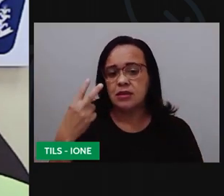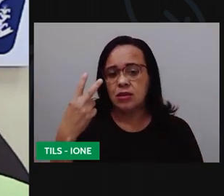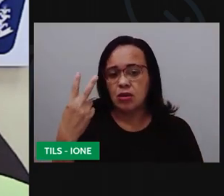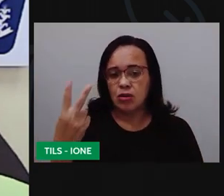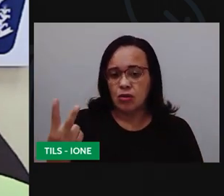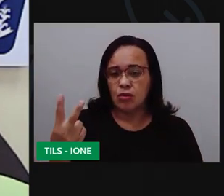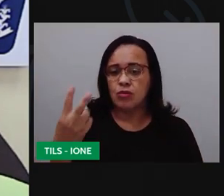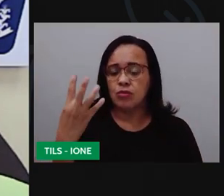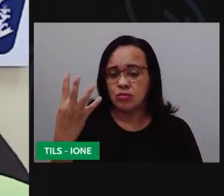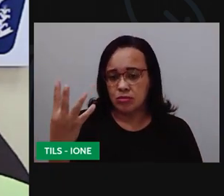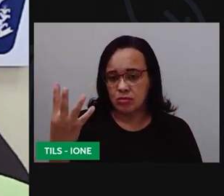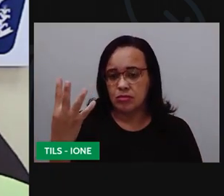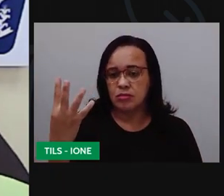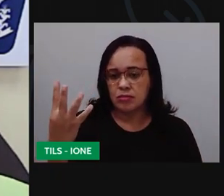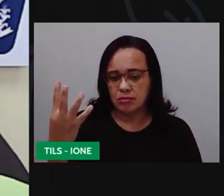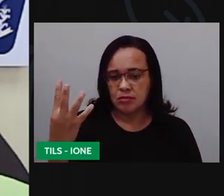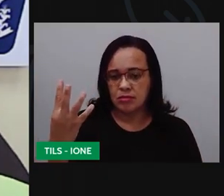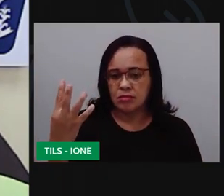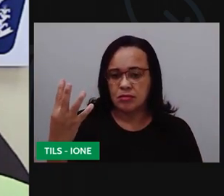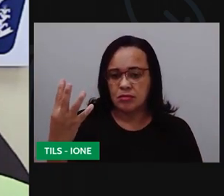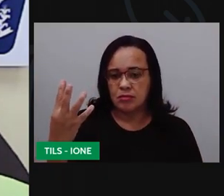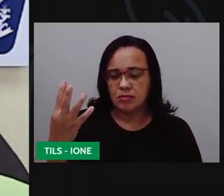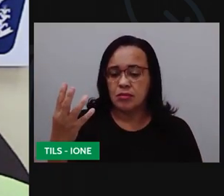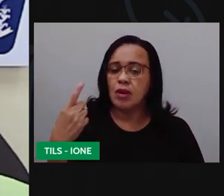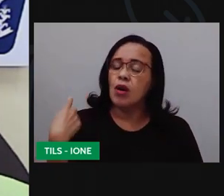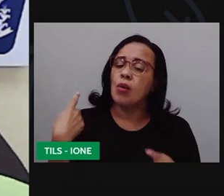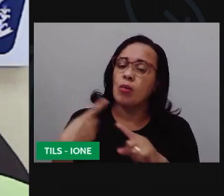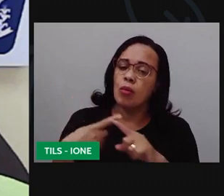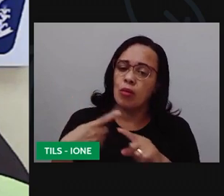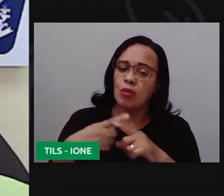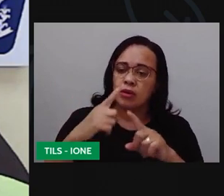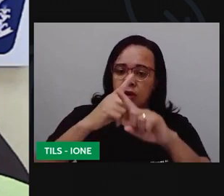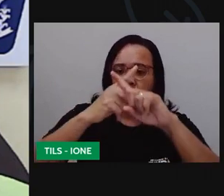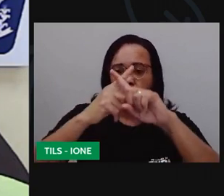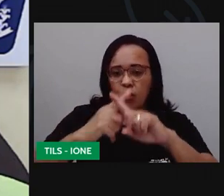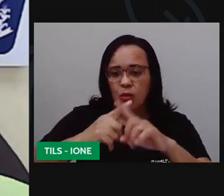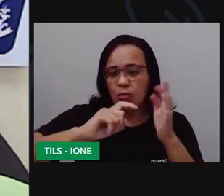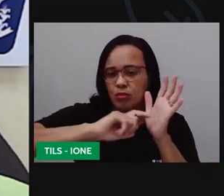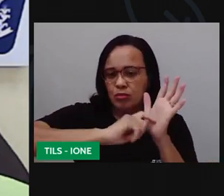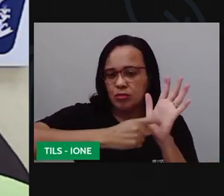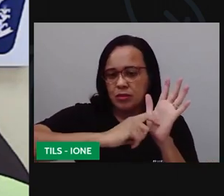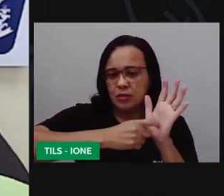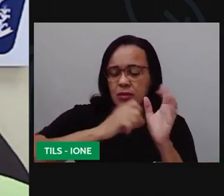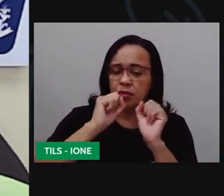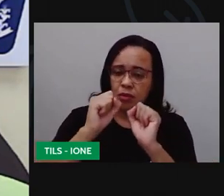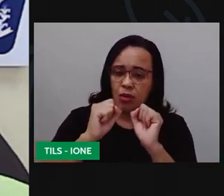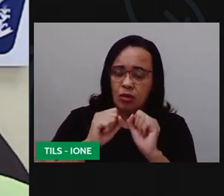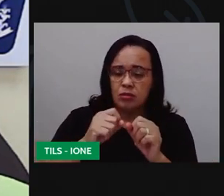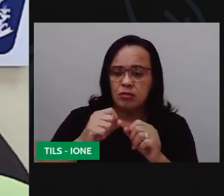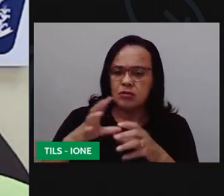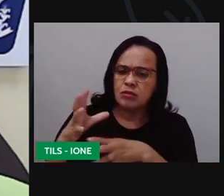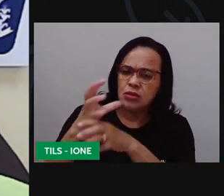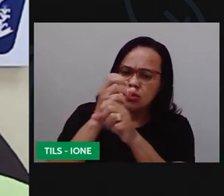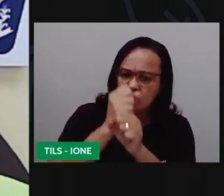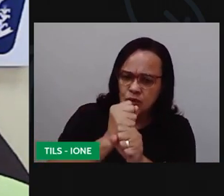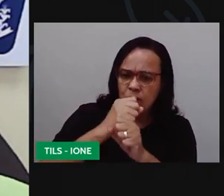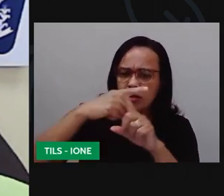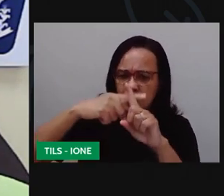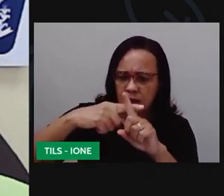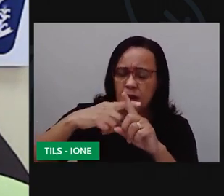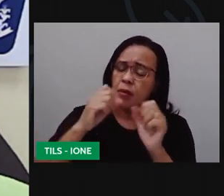Ó, quatro vezes. Então, por isso a multiplicação. Mas, Pro, eu poderia somar? Poderia.